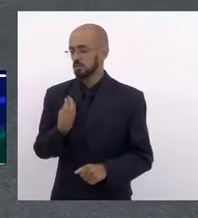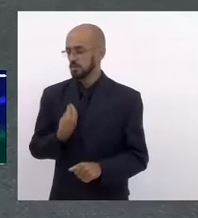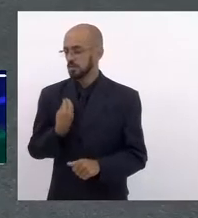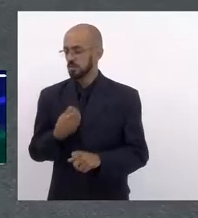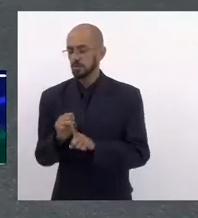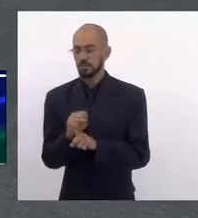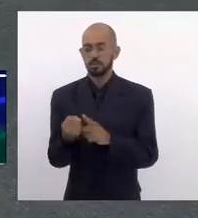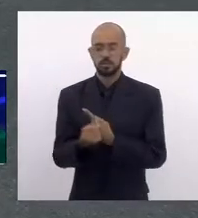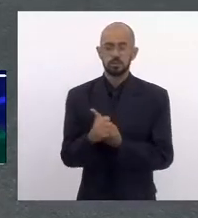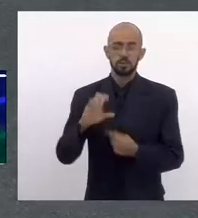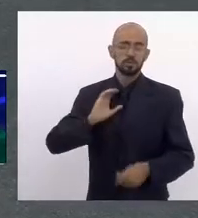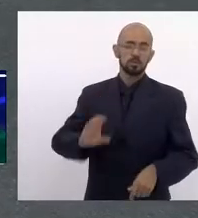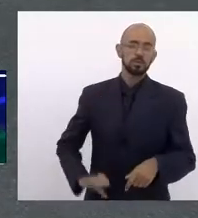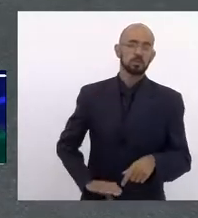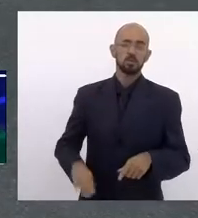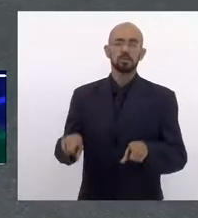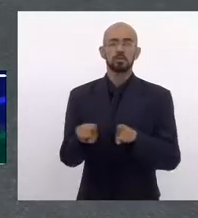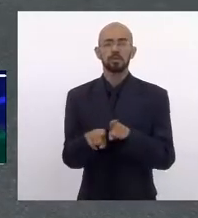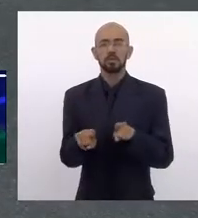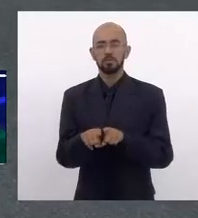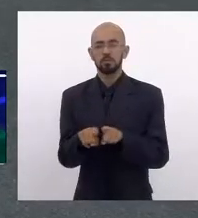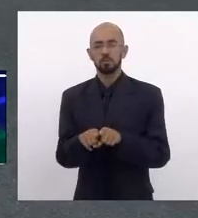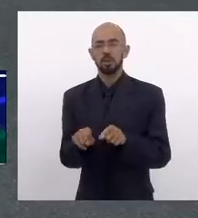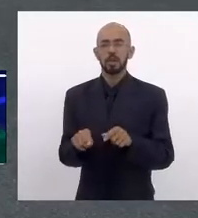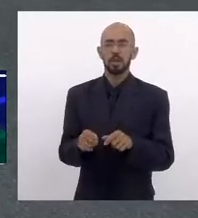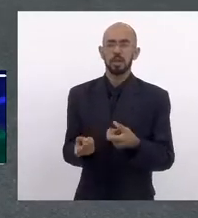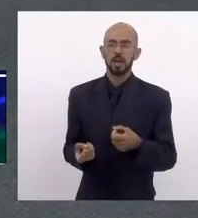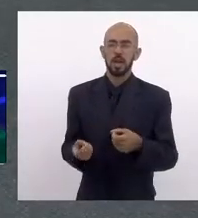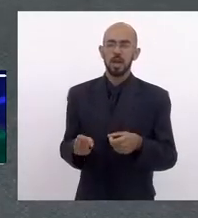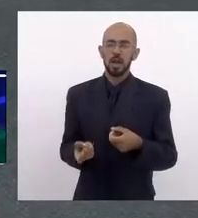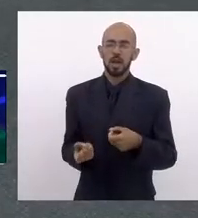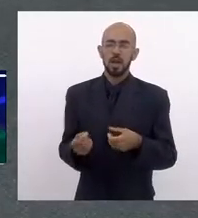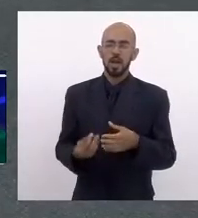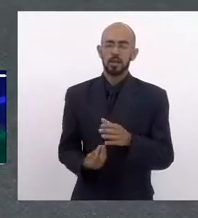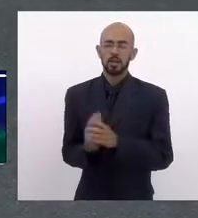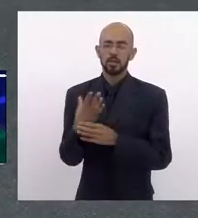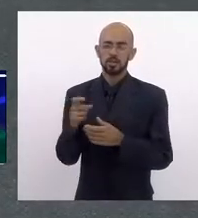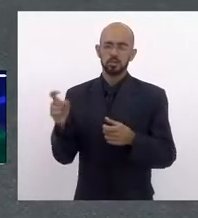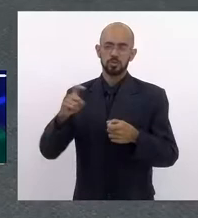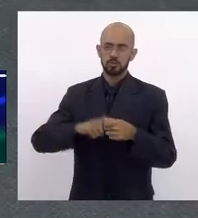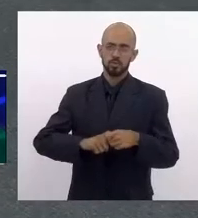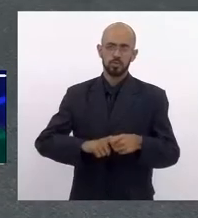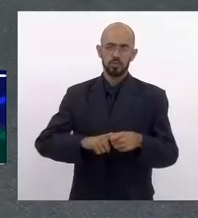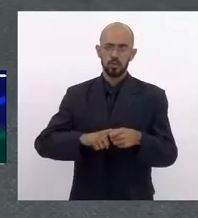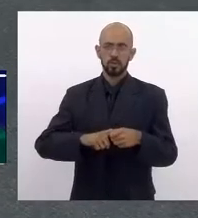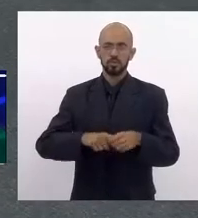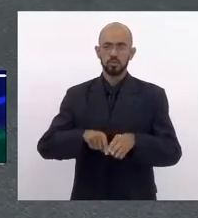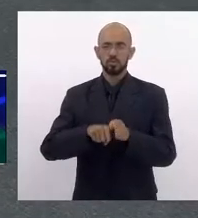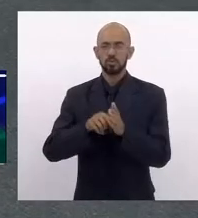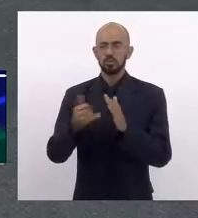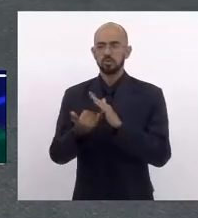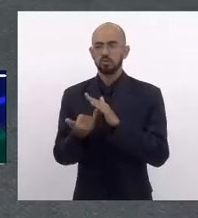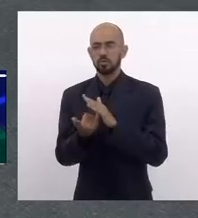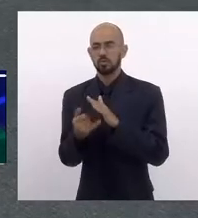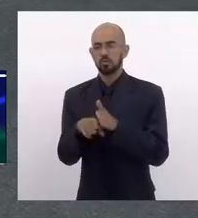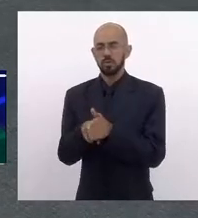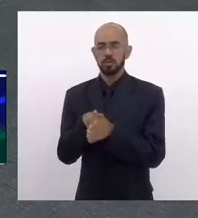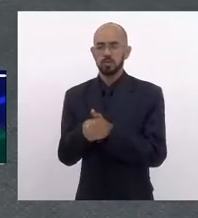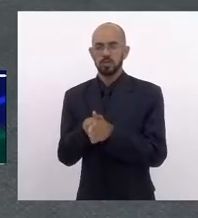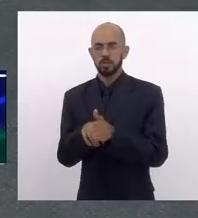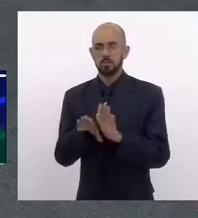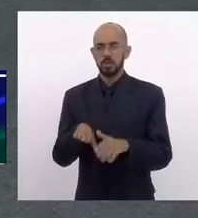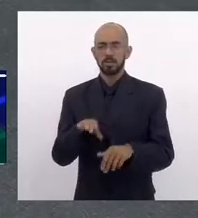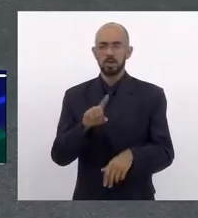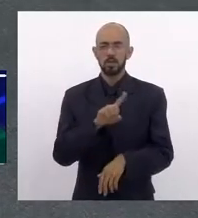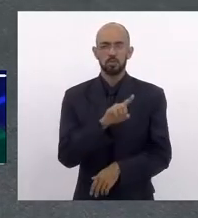trabalho, bem como a realização de convênios com instituições de pesquisa, muito importante. Por outro lado, as emendas número